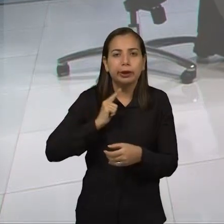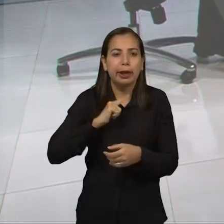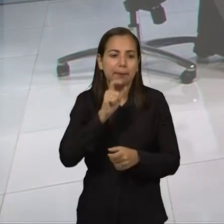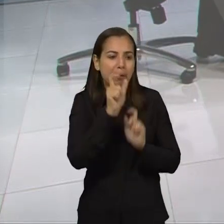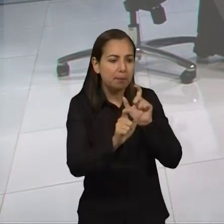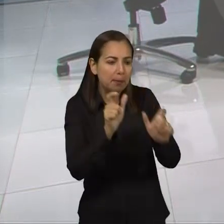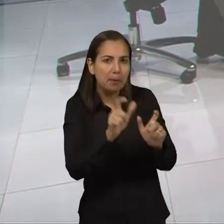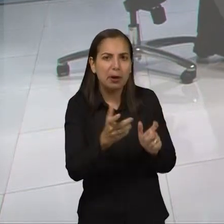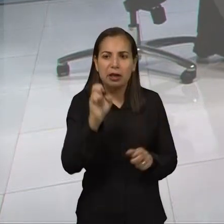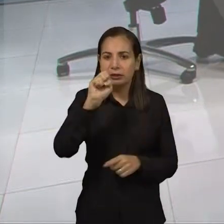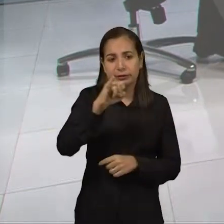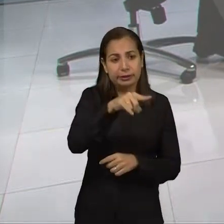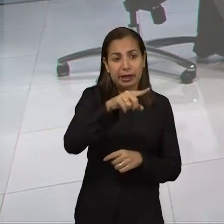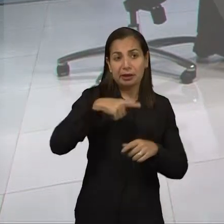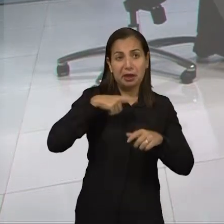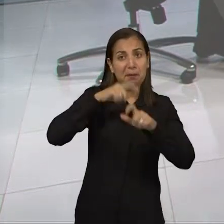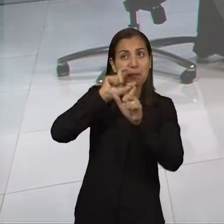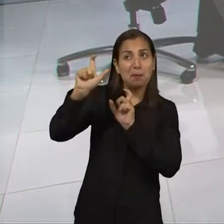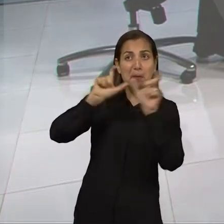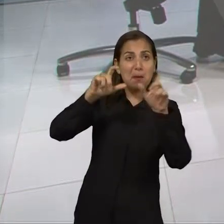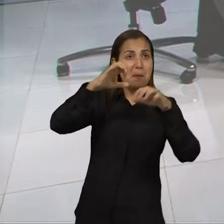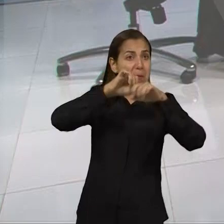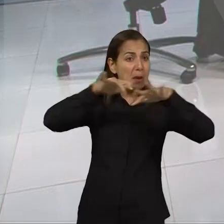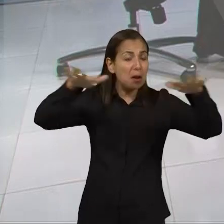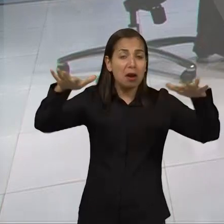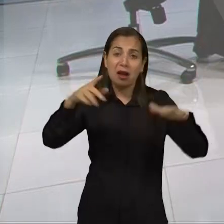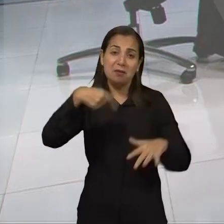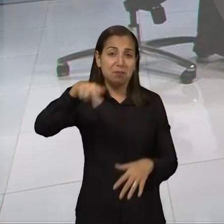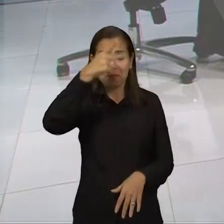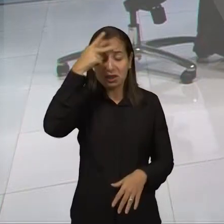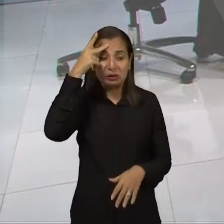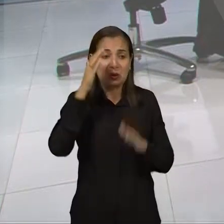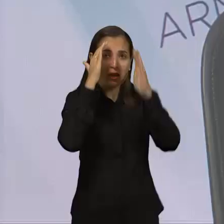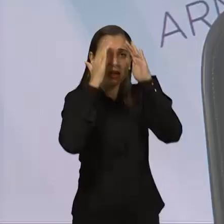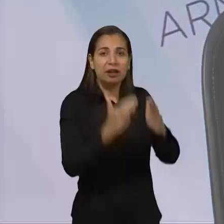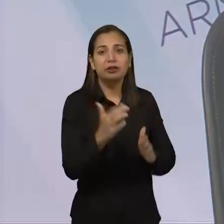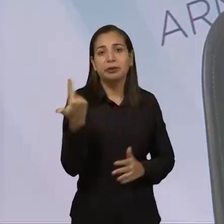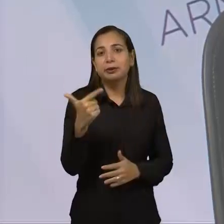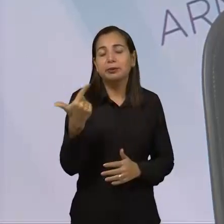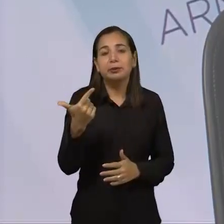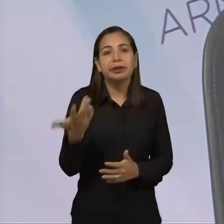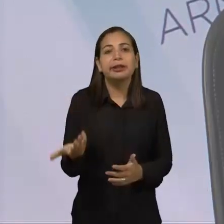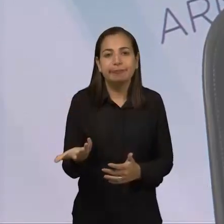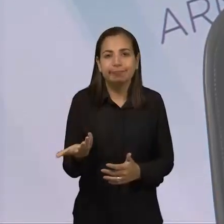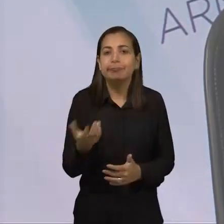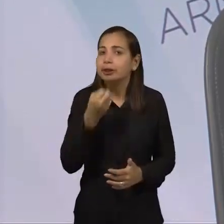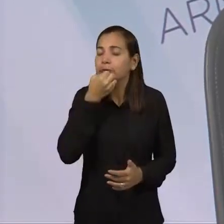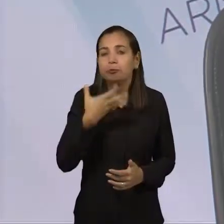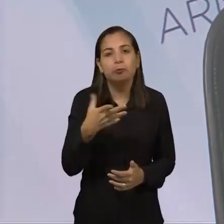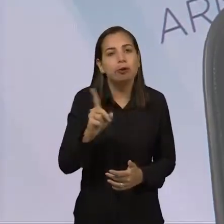pode dizer isso, eu também posso, a esculhamba, assim, virou um comportamento vulgar, perdeu